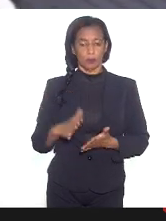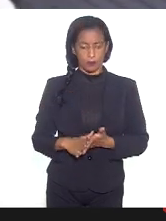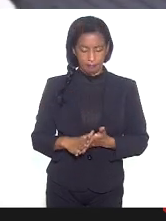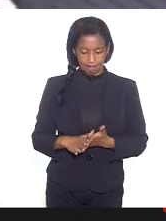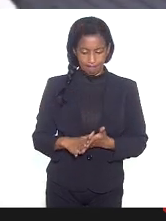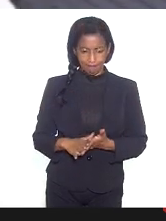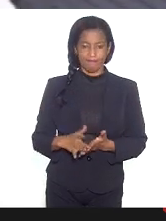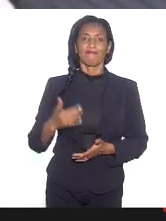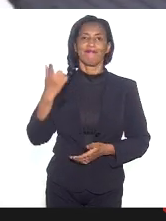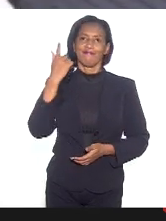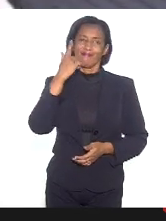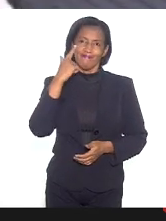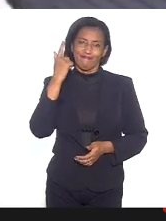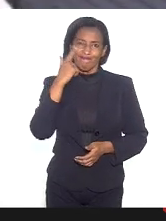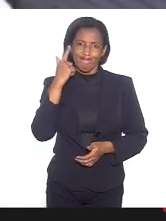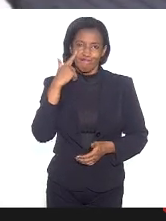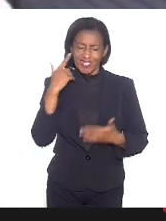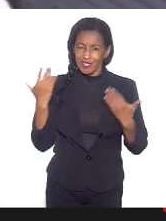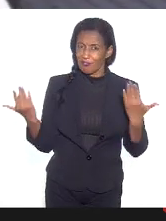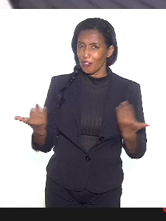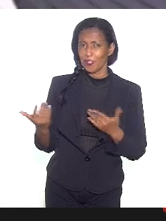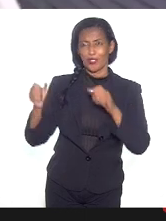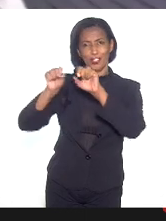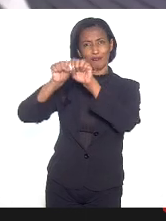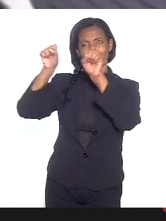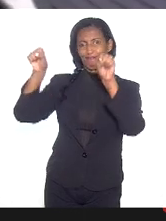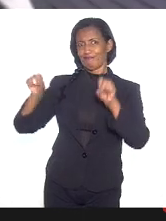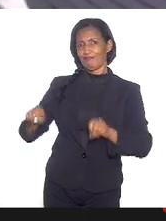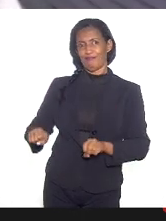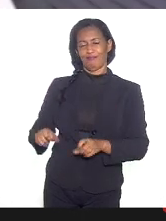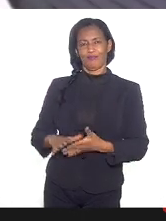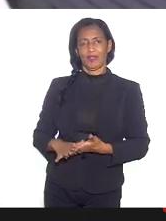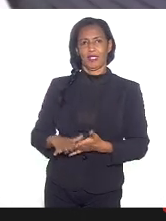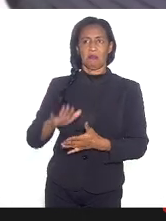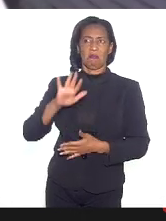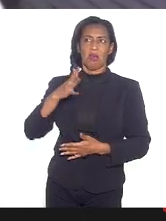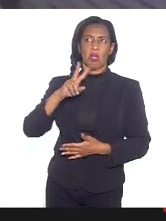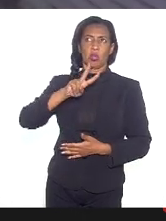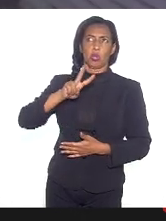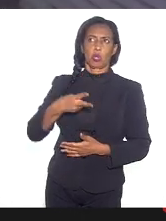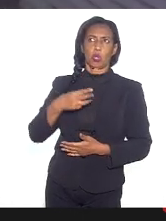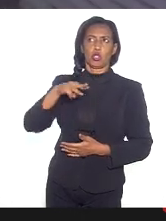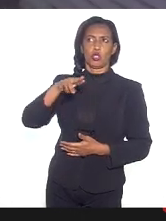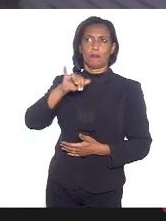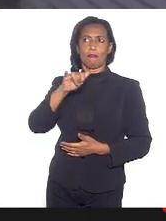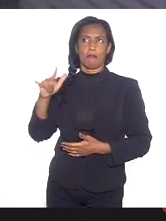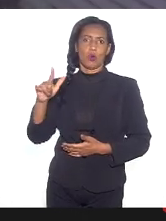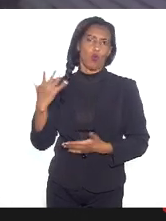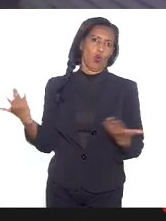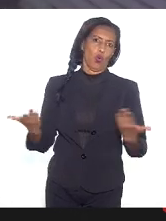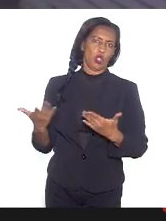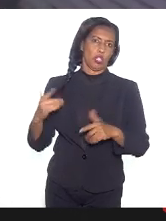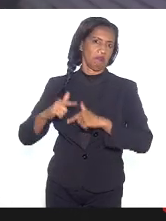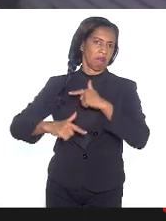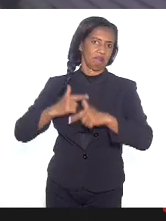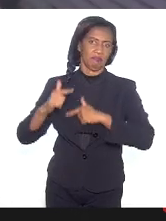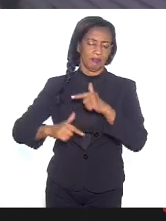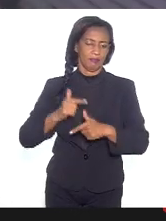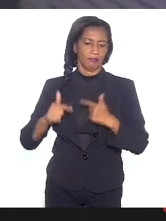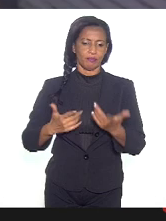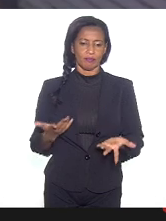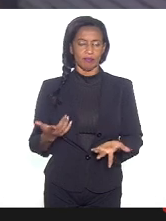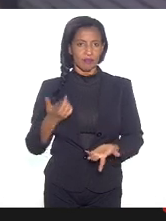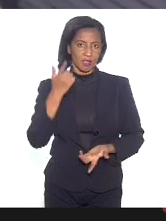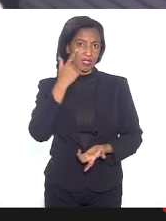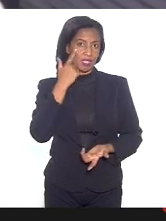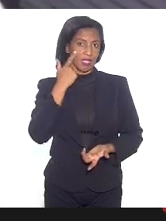Eu teria que ver exatamente hoje aqui, mas estão em torno de 2 mil militares. Tá? Eu teria